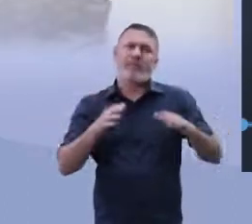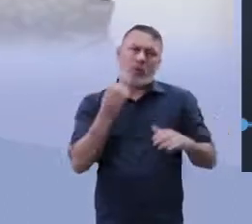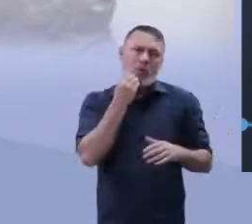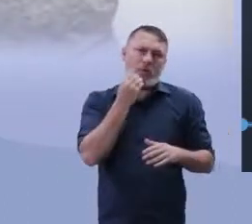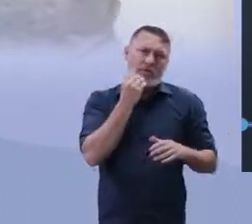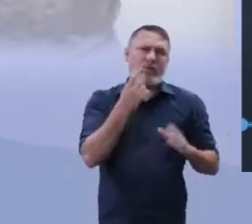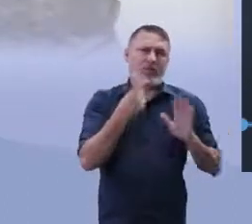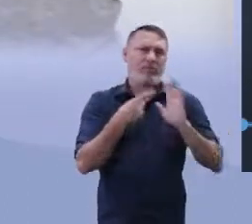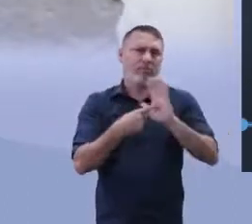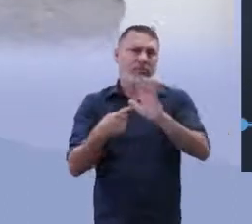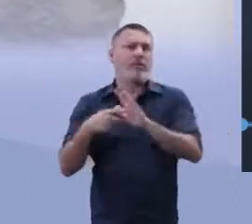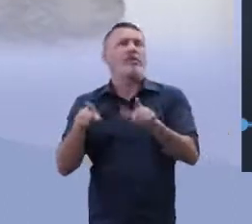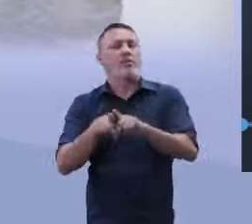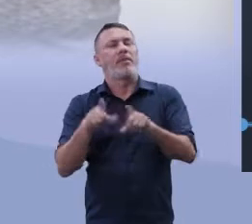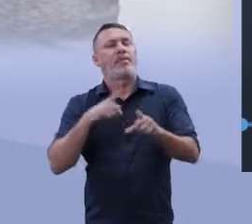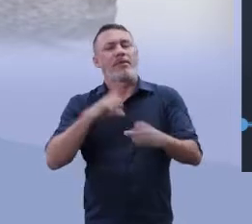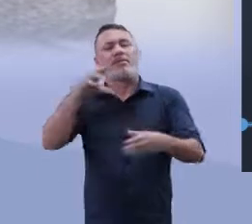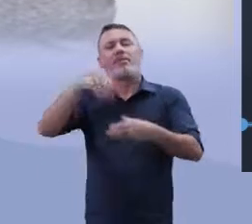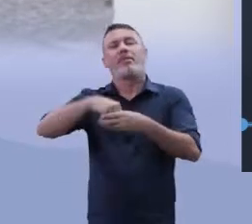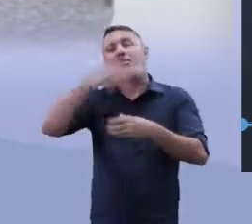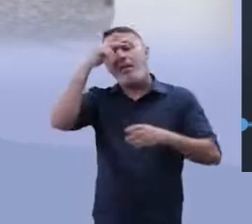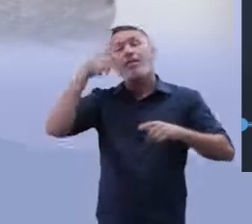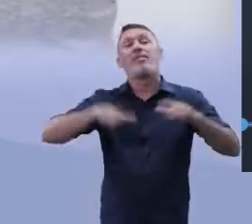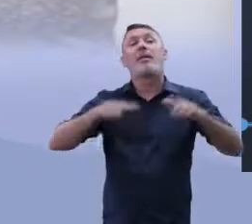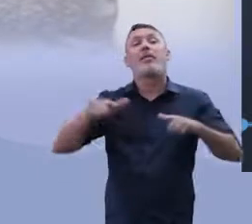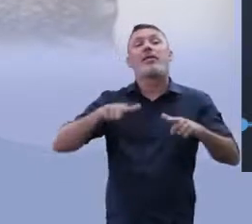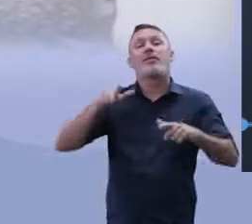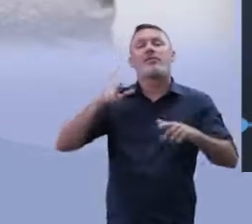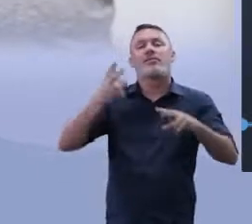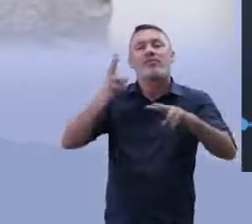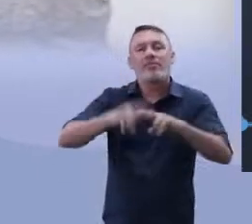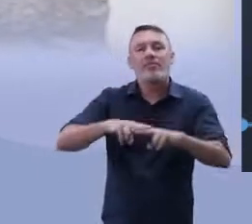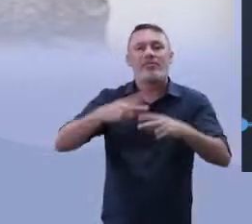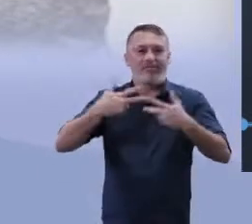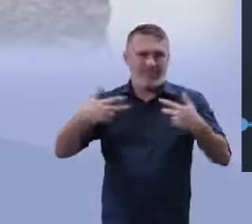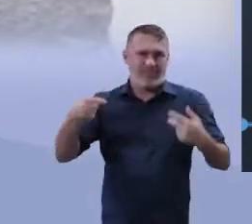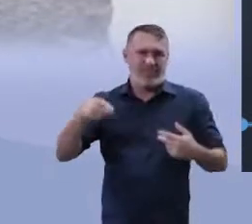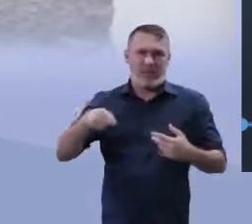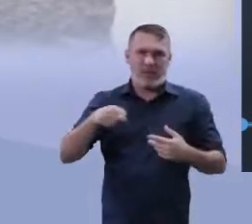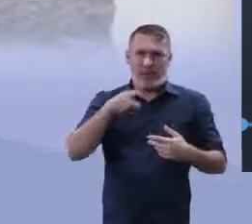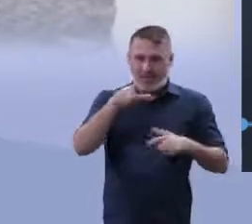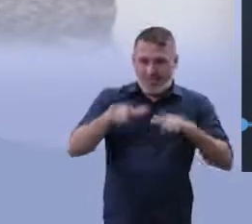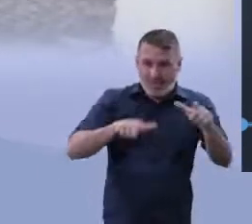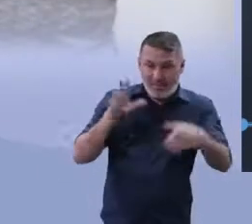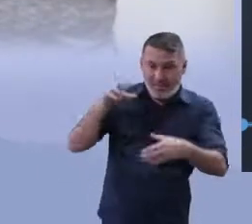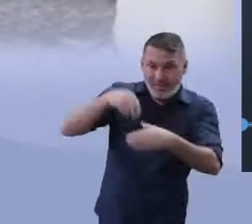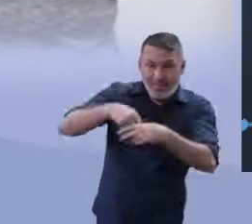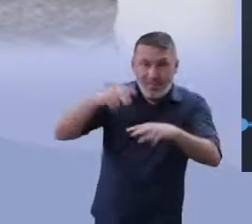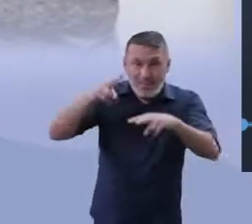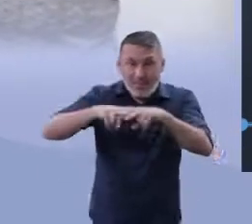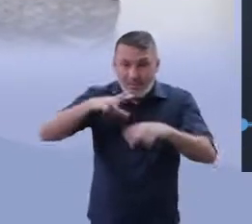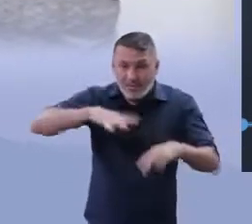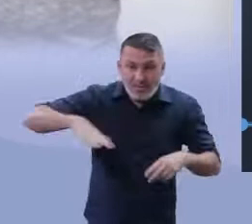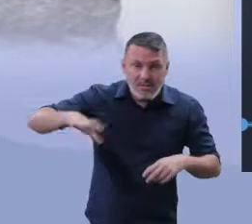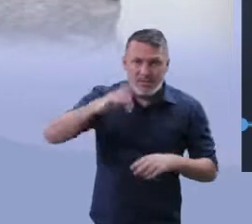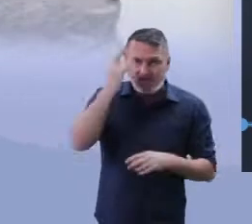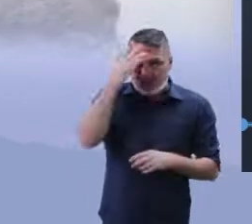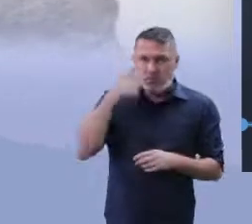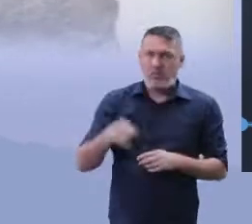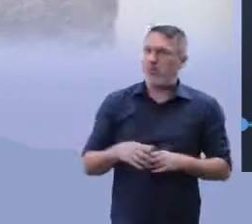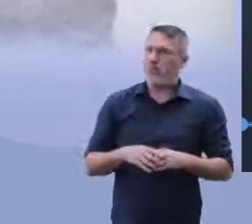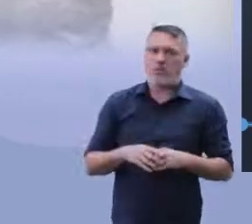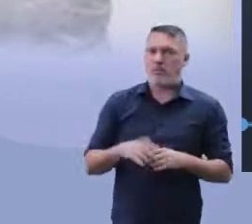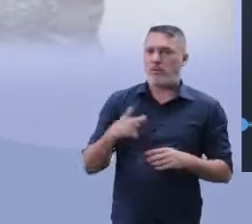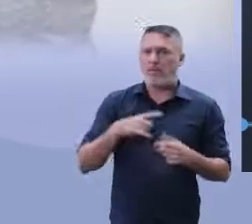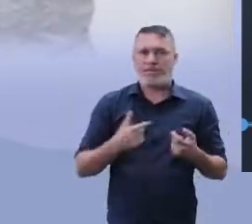aqueles profissionais que trabalham ali. Né? O cuidado não é um ambiente fácil. Não é um ambiente, ali